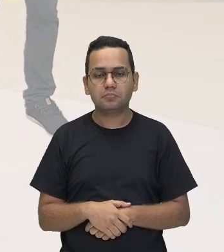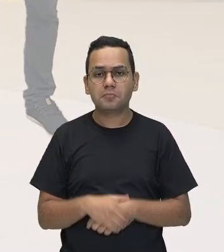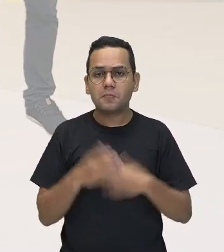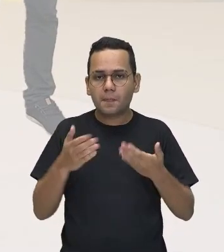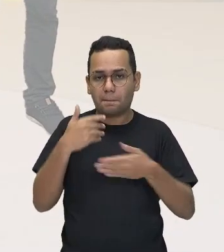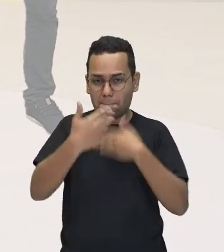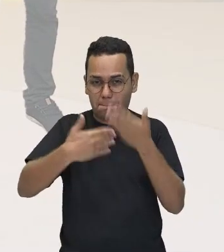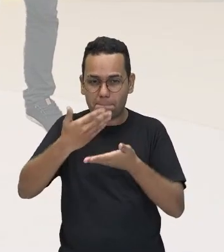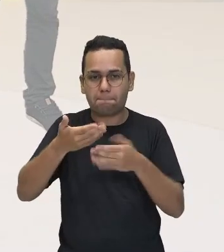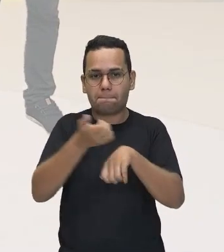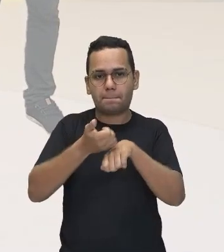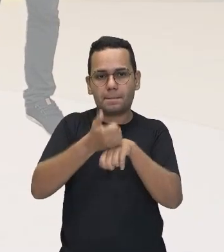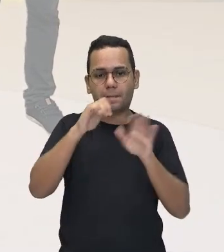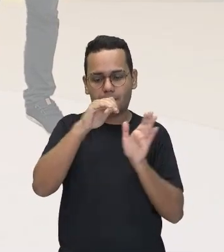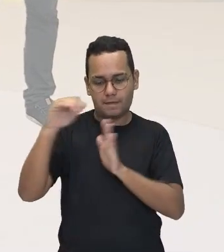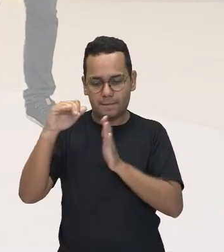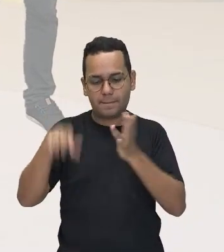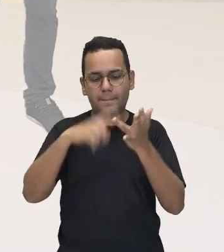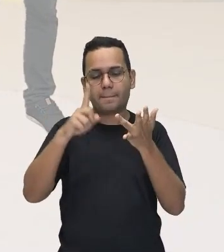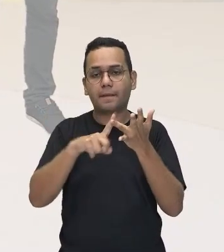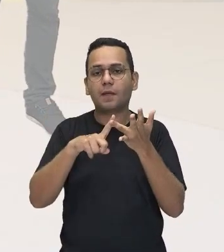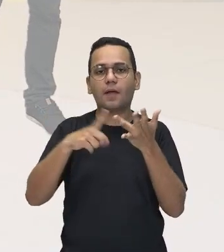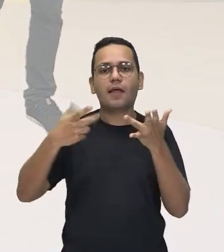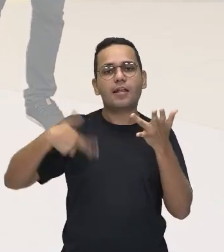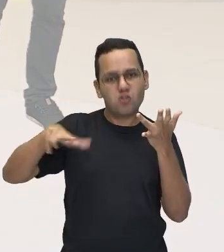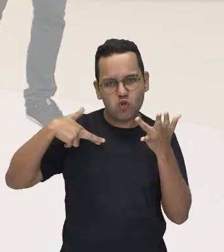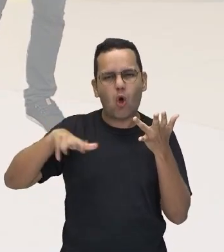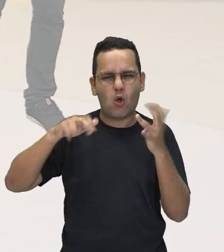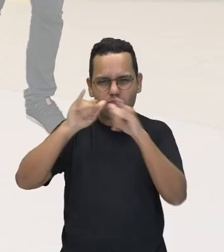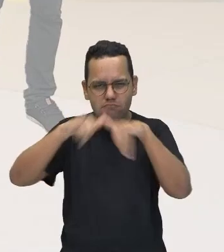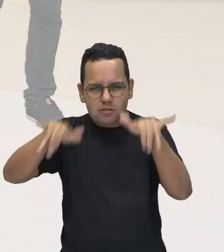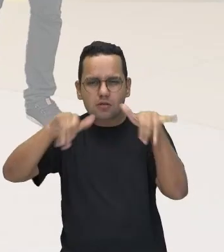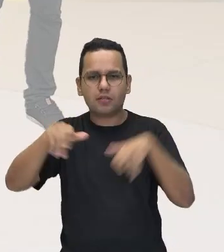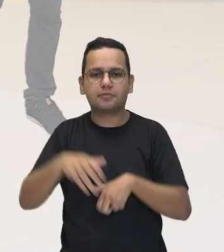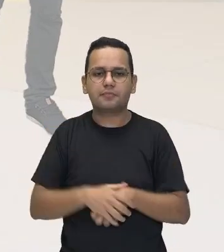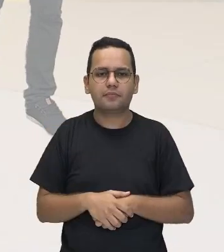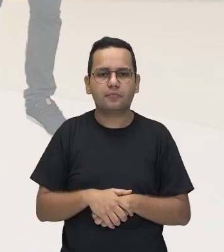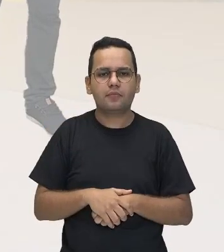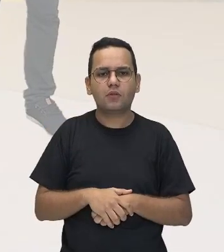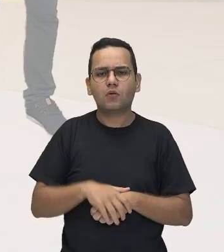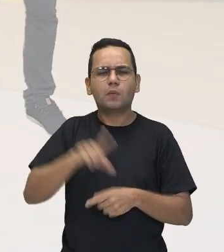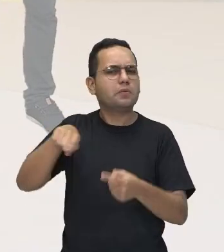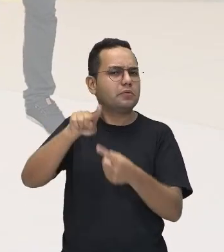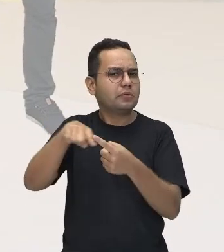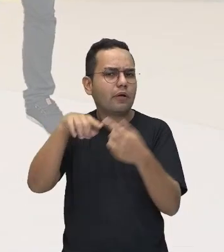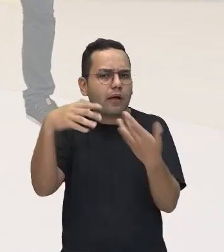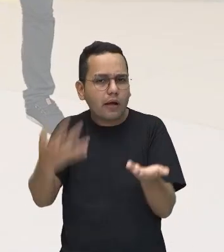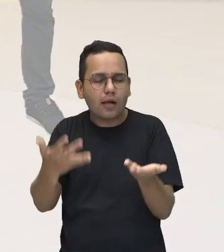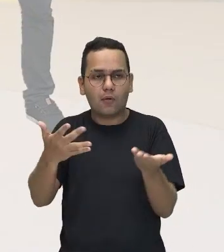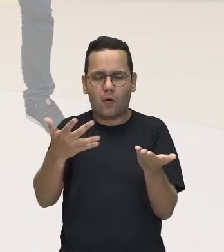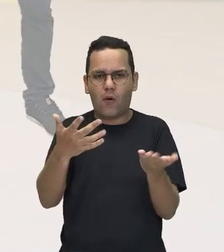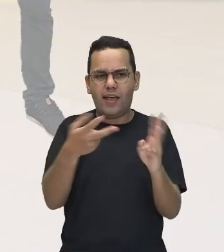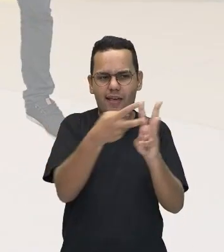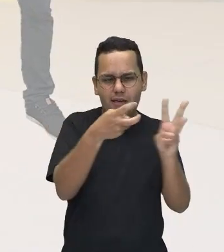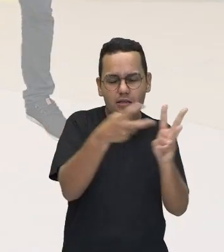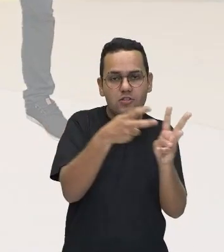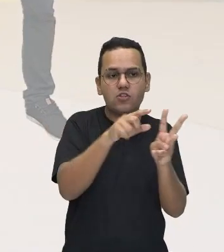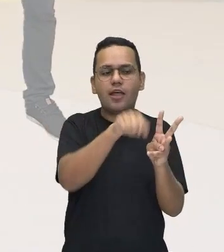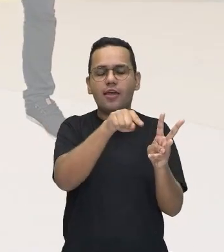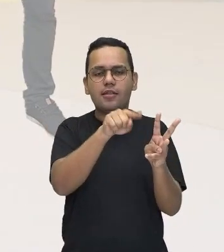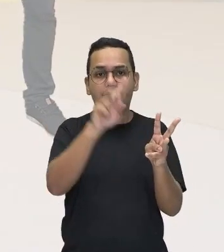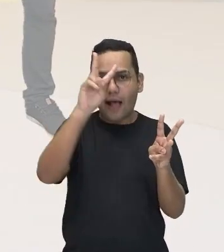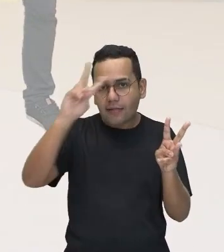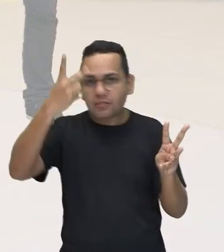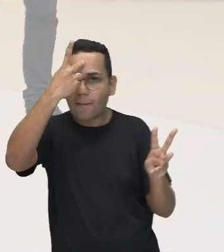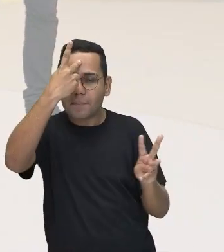as missões religiosas, que era uma tentativa de converter indígenas ao cristianismo com impactos